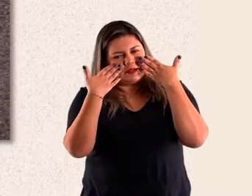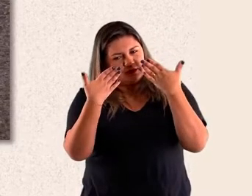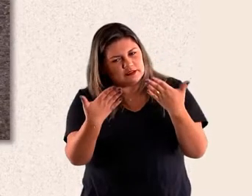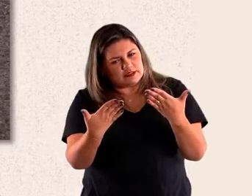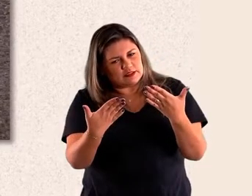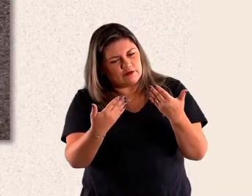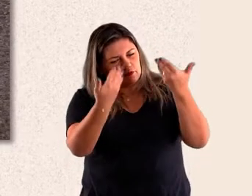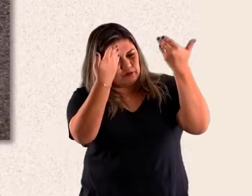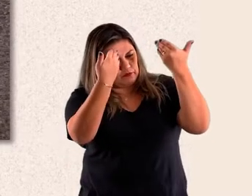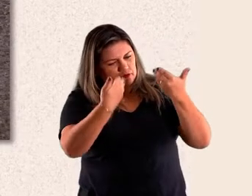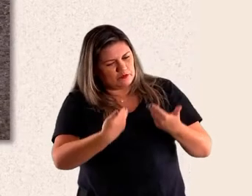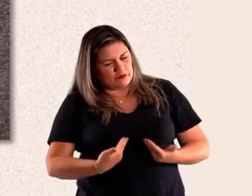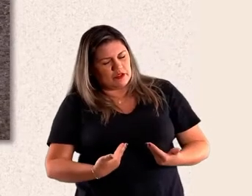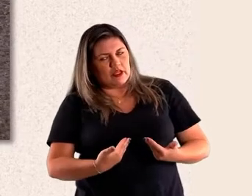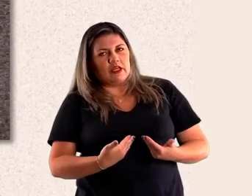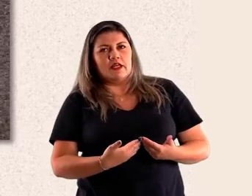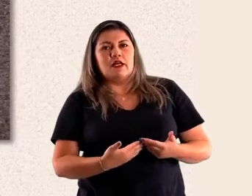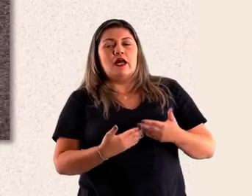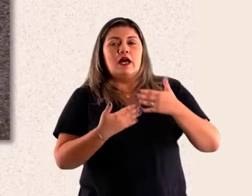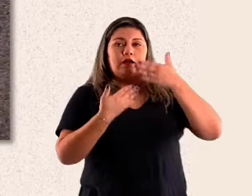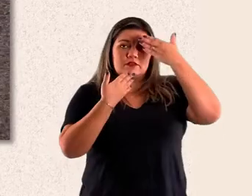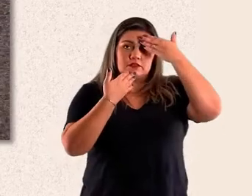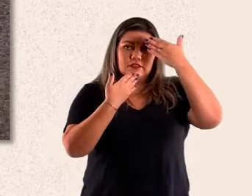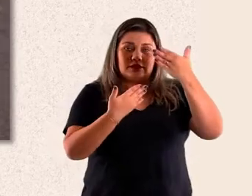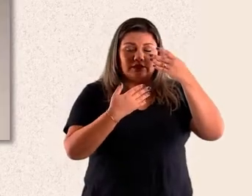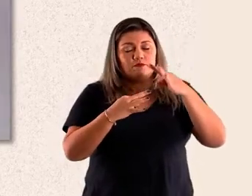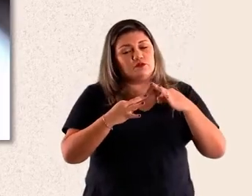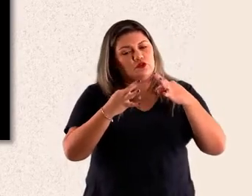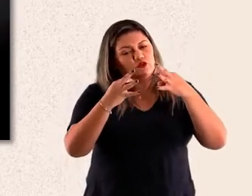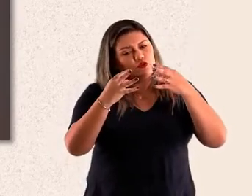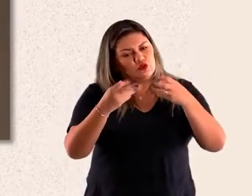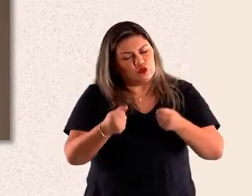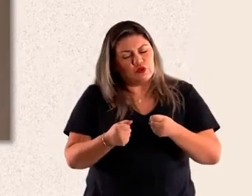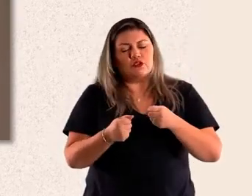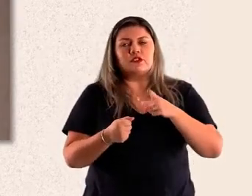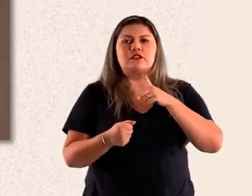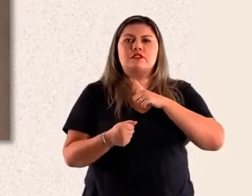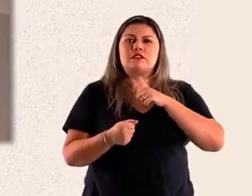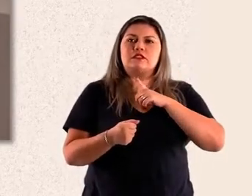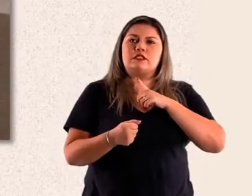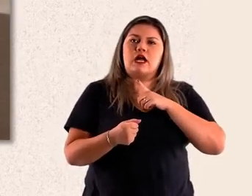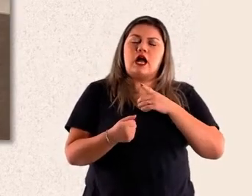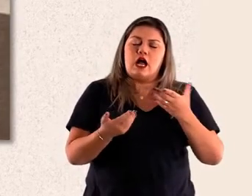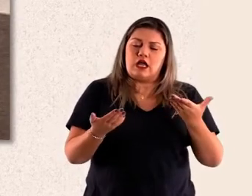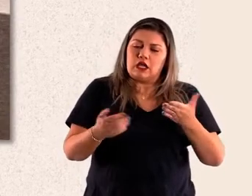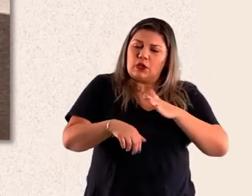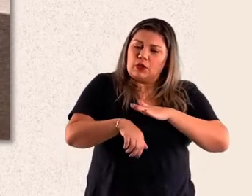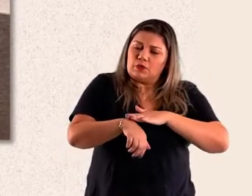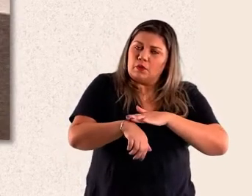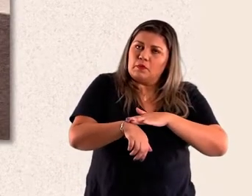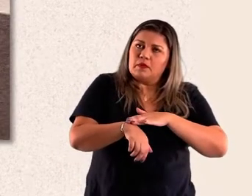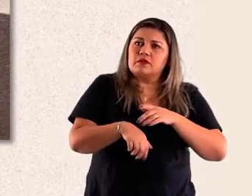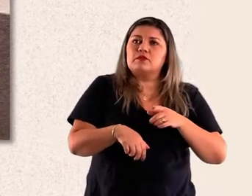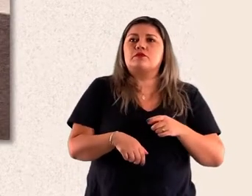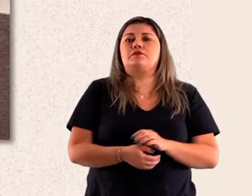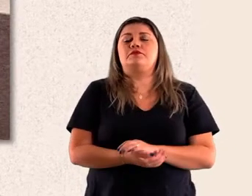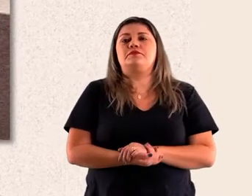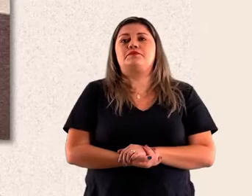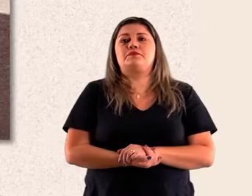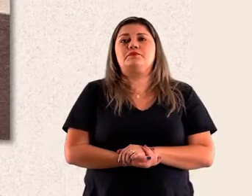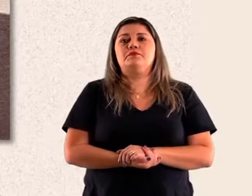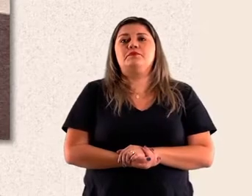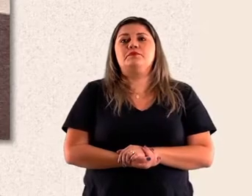que fez e agradecer a todos vocês é que estão aqui nesse momento a